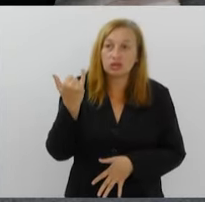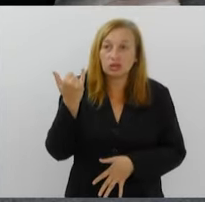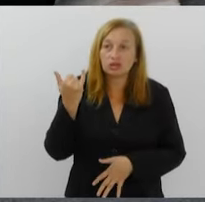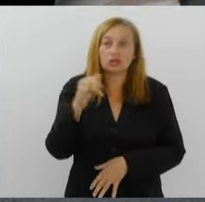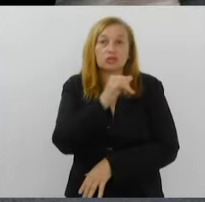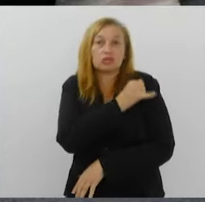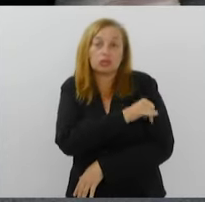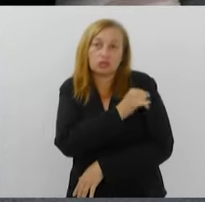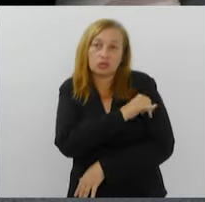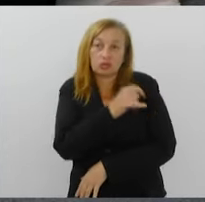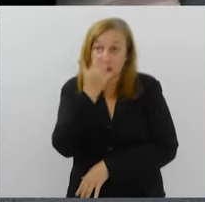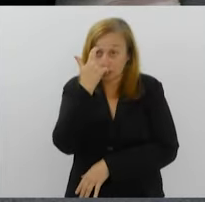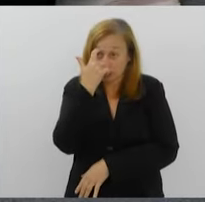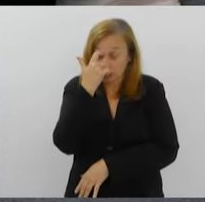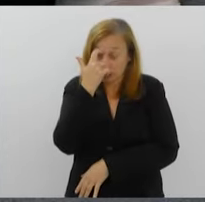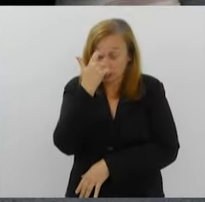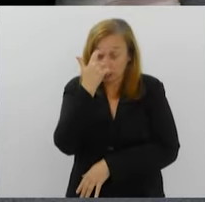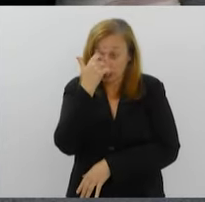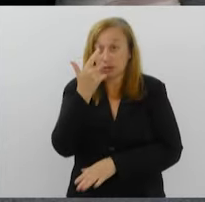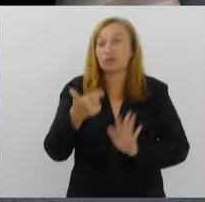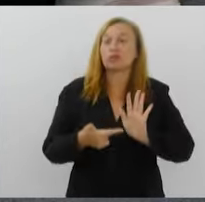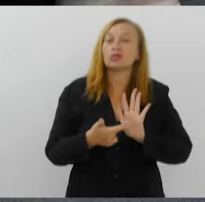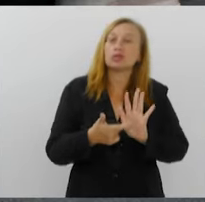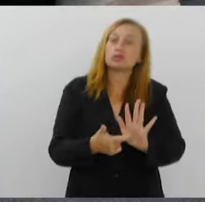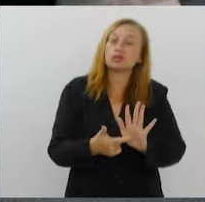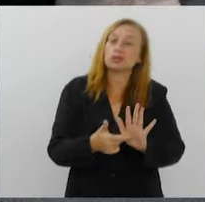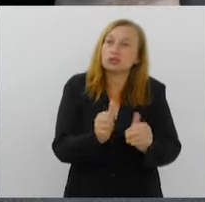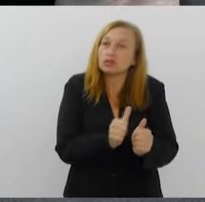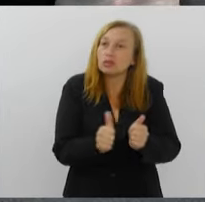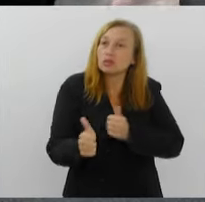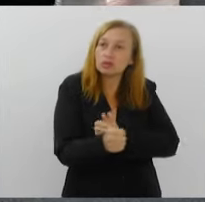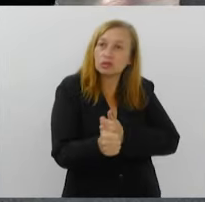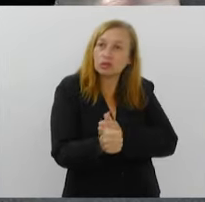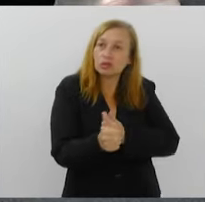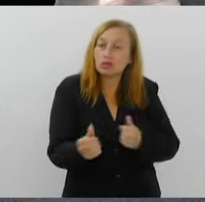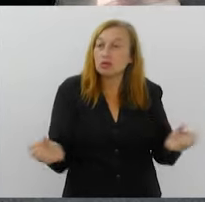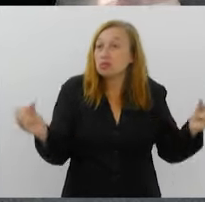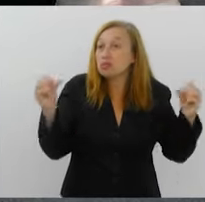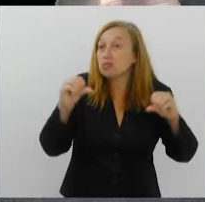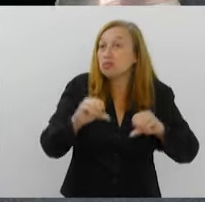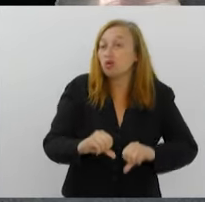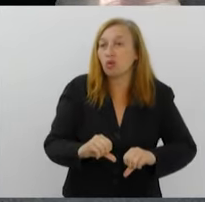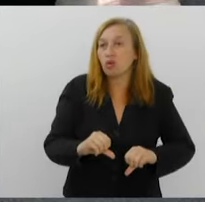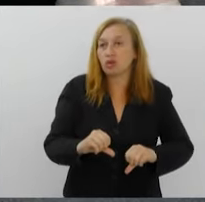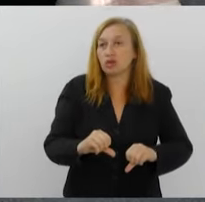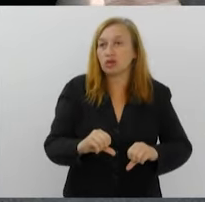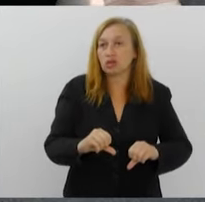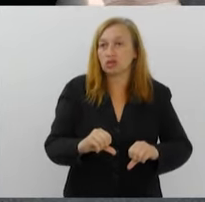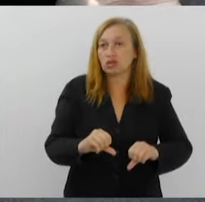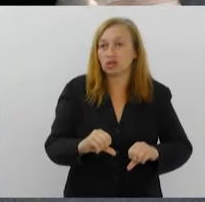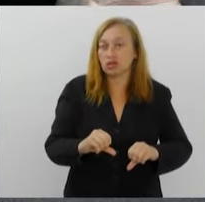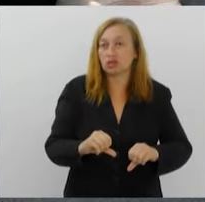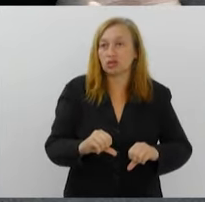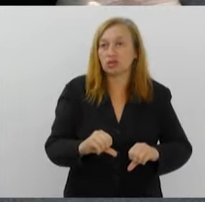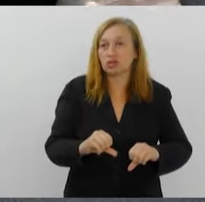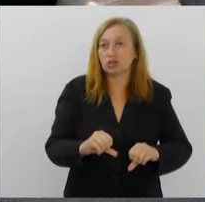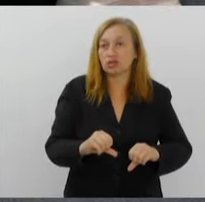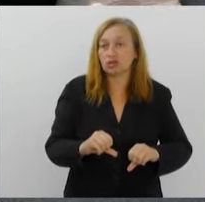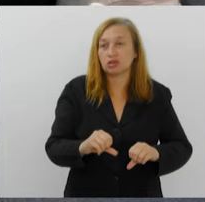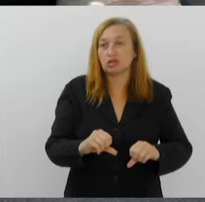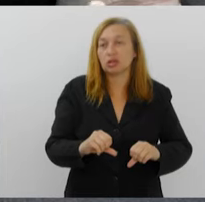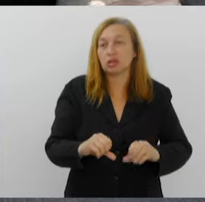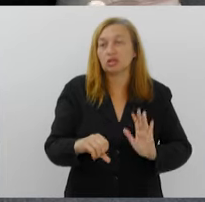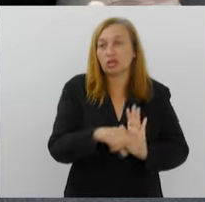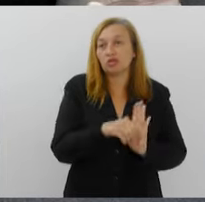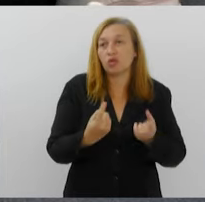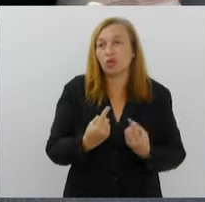de Janeiro, como está colocado na linha de frente aí das piores barbáries contra as mulheres no nosso estado. Então,